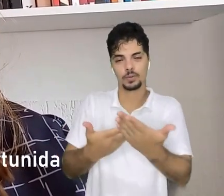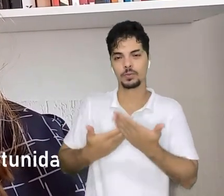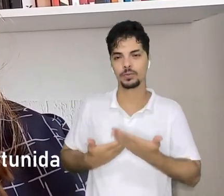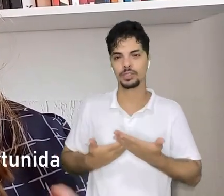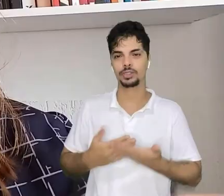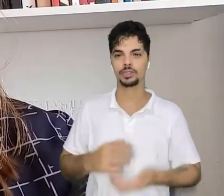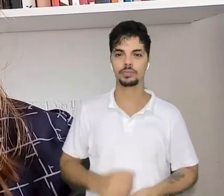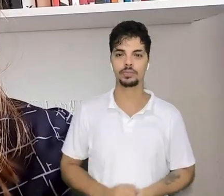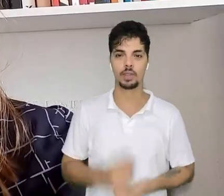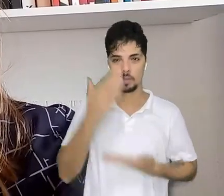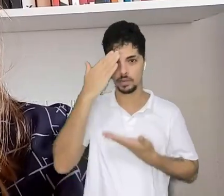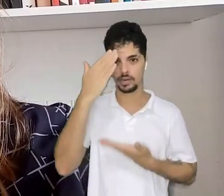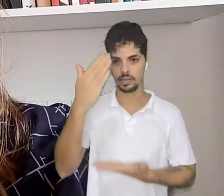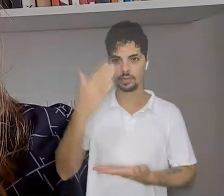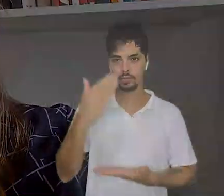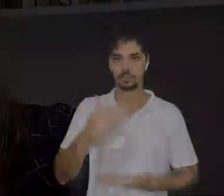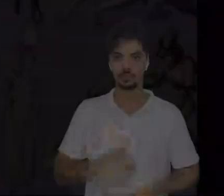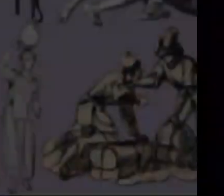oportunidade obrigada